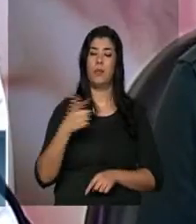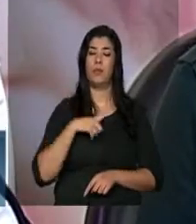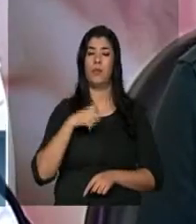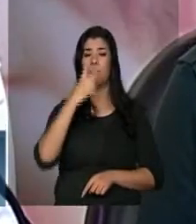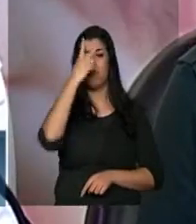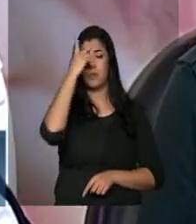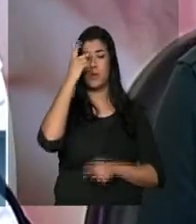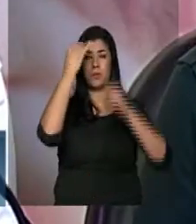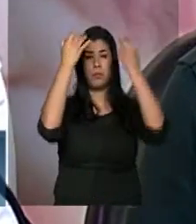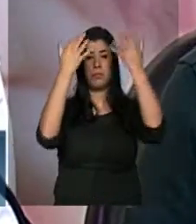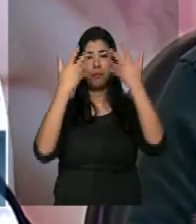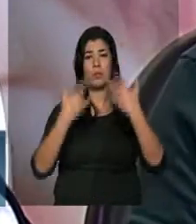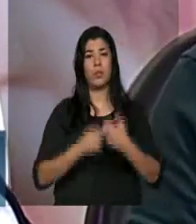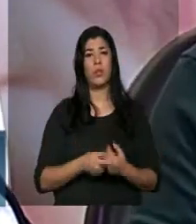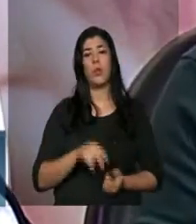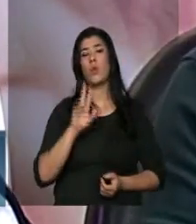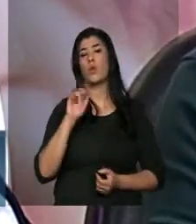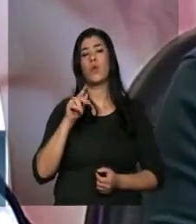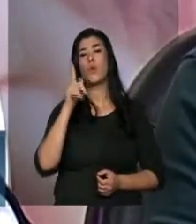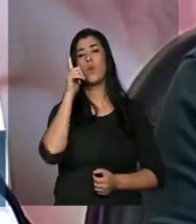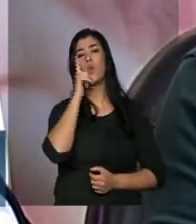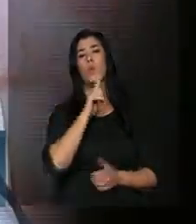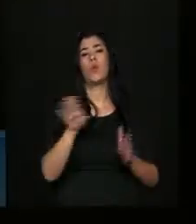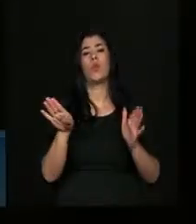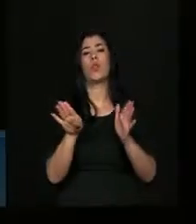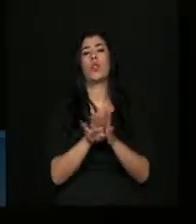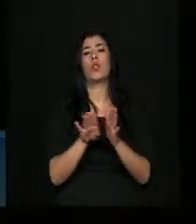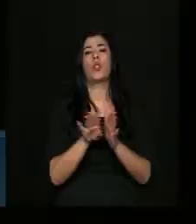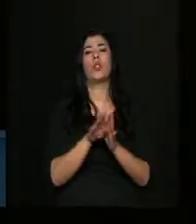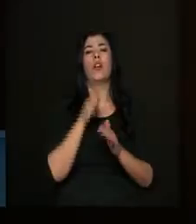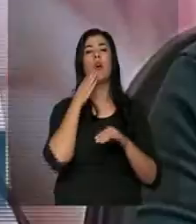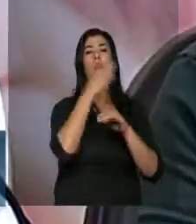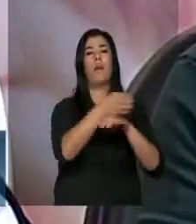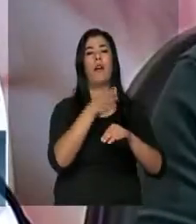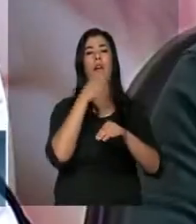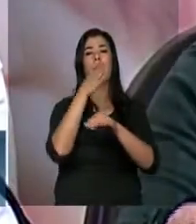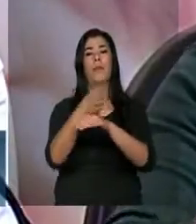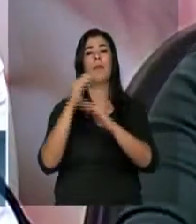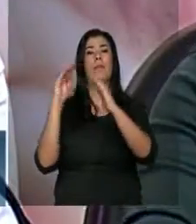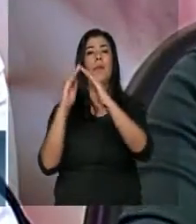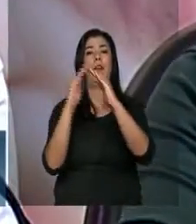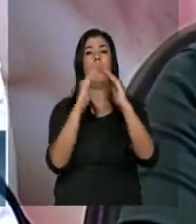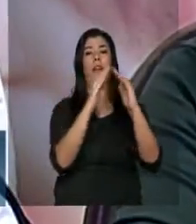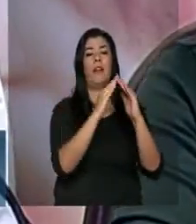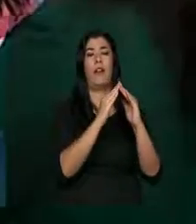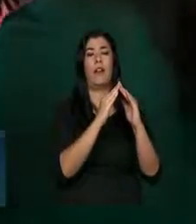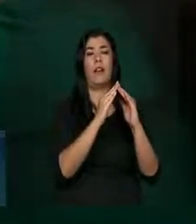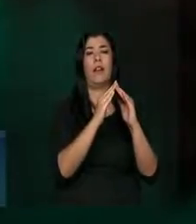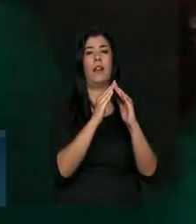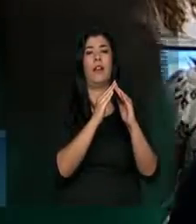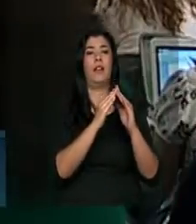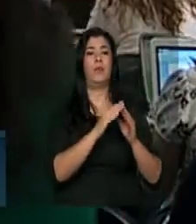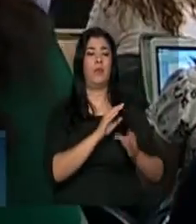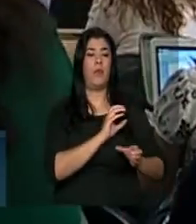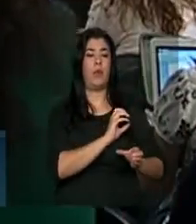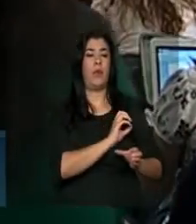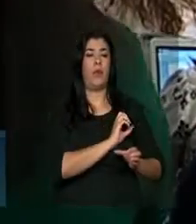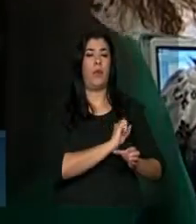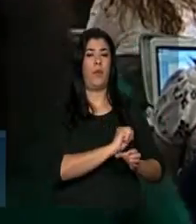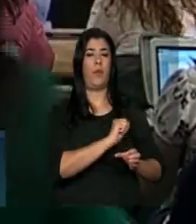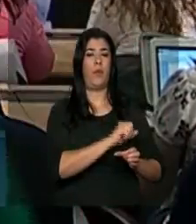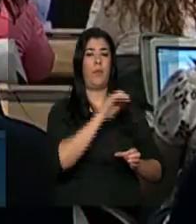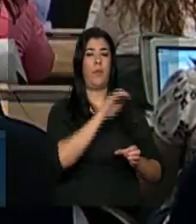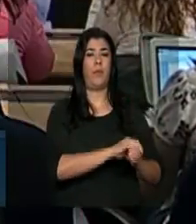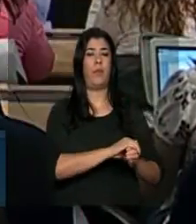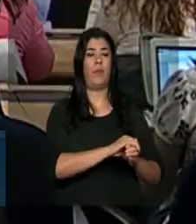não conseguiríamos, né, chegar na casa das mulheres, né, e levar os leites para as crianças sem o